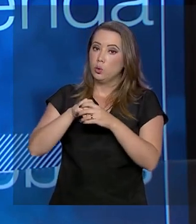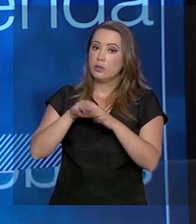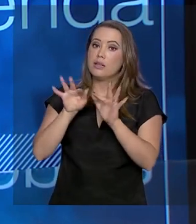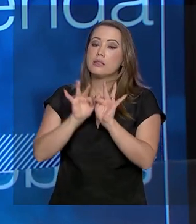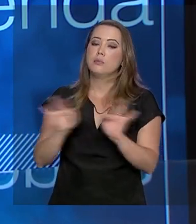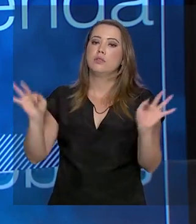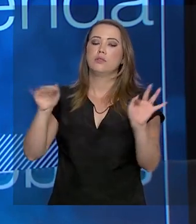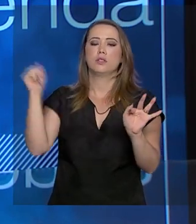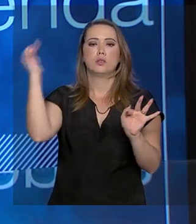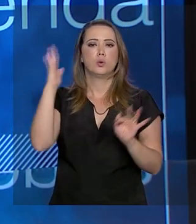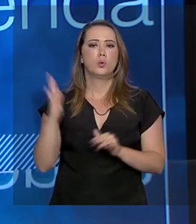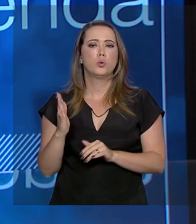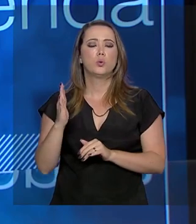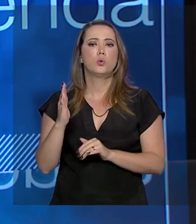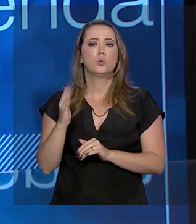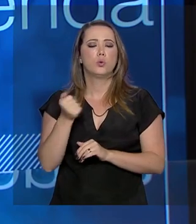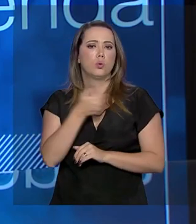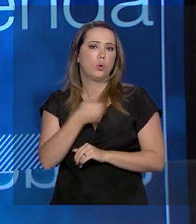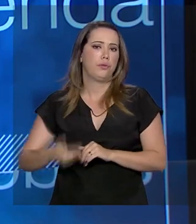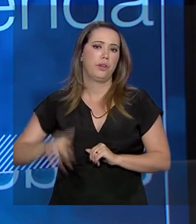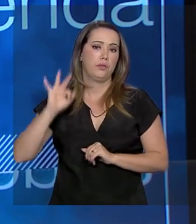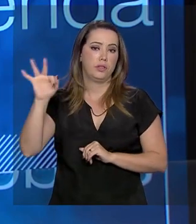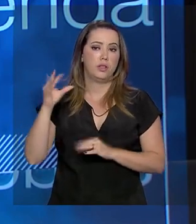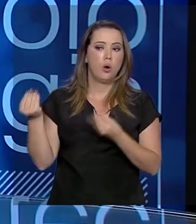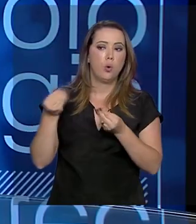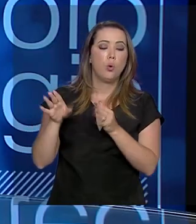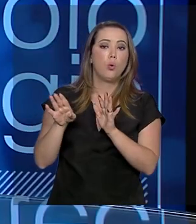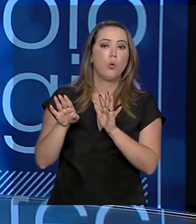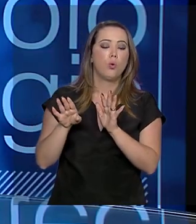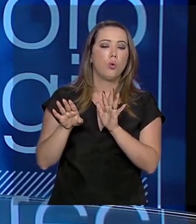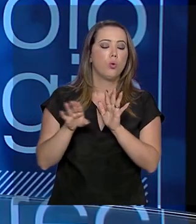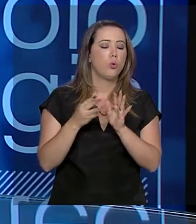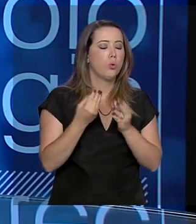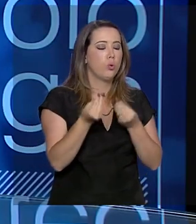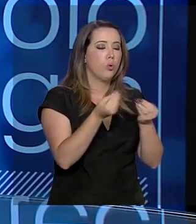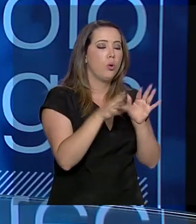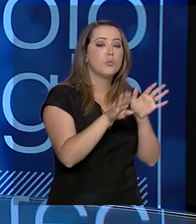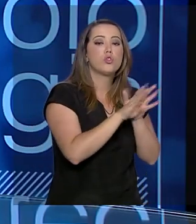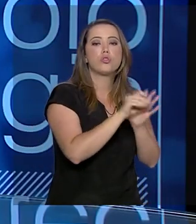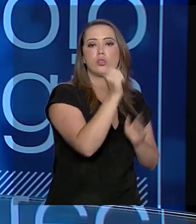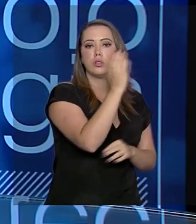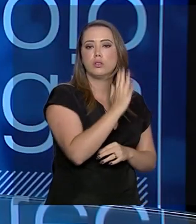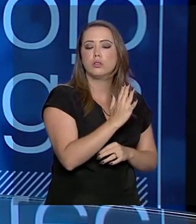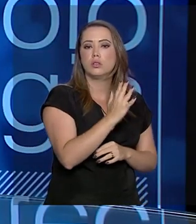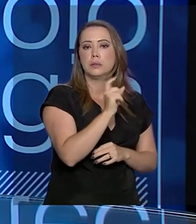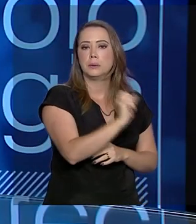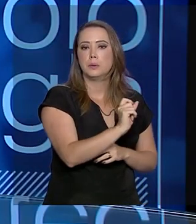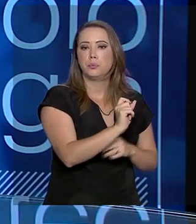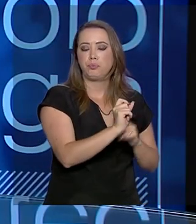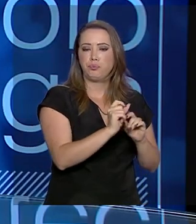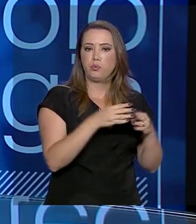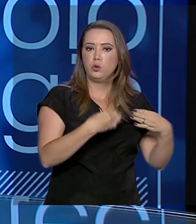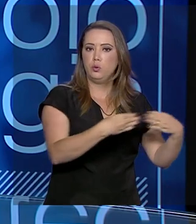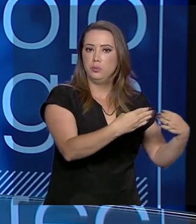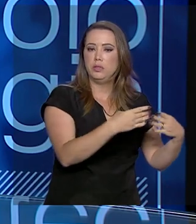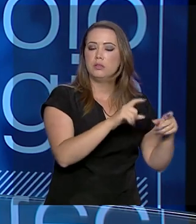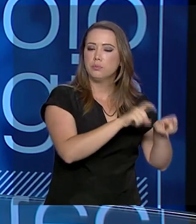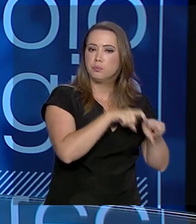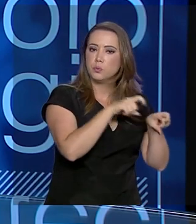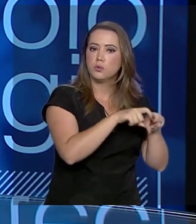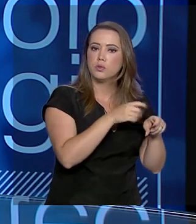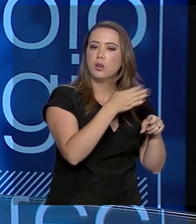do governo federal? Como isso está chegando aí na pesca? Então, o presidente Bolsonaro nos deu, basicamente, duas missões, Gabriel.